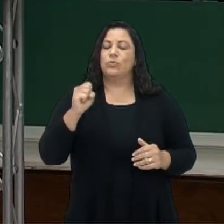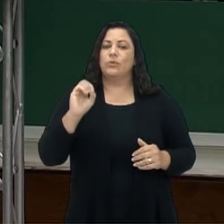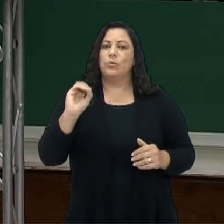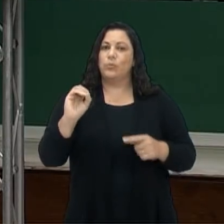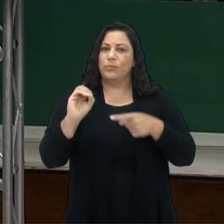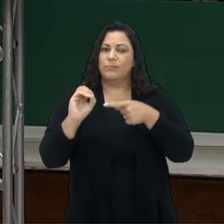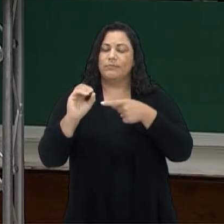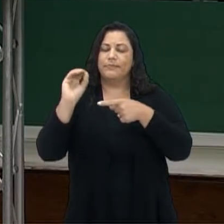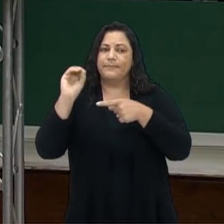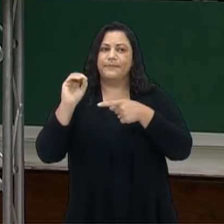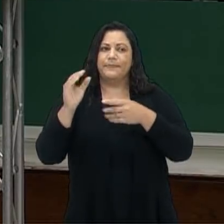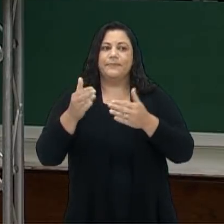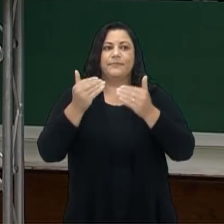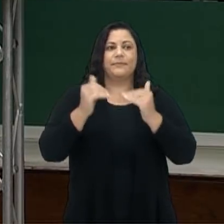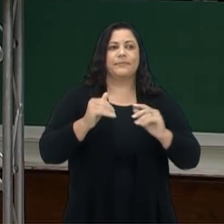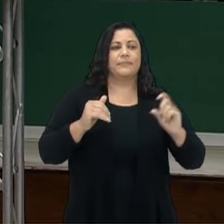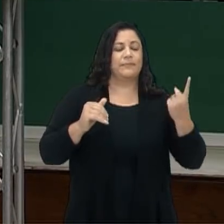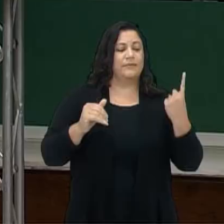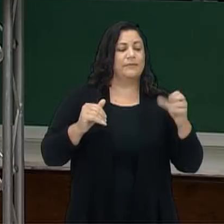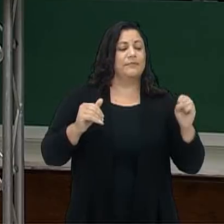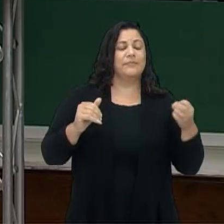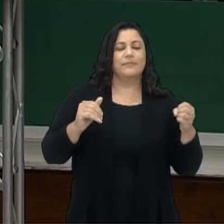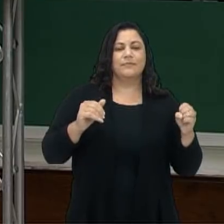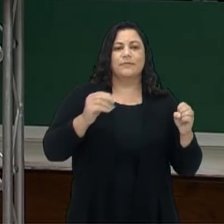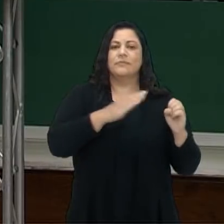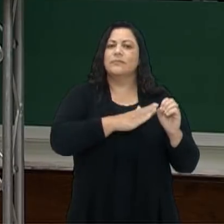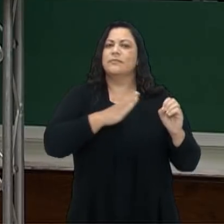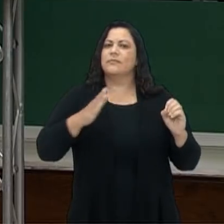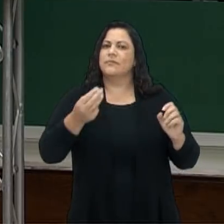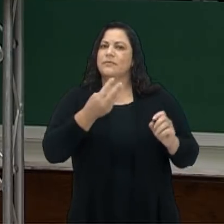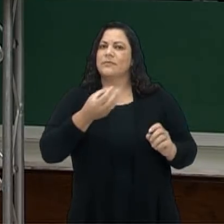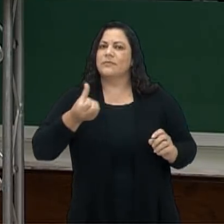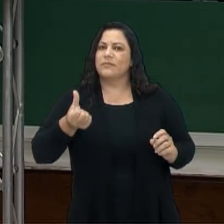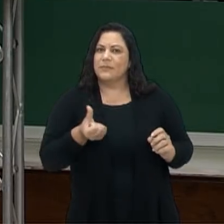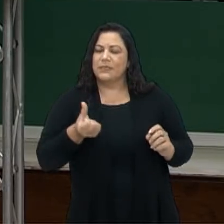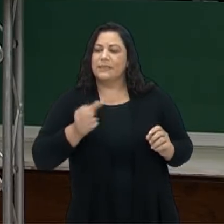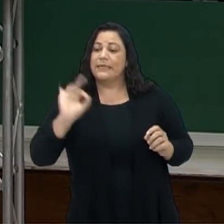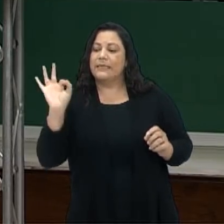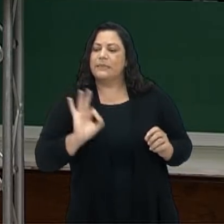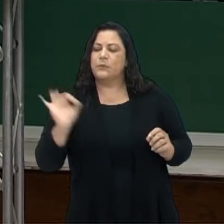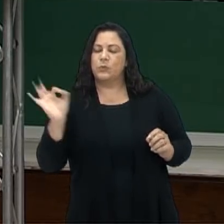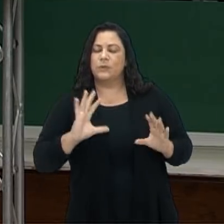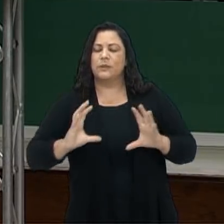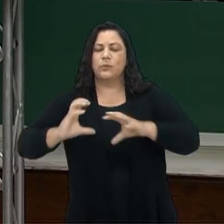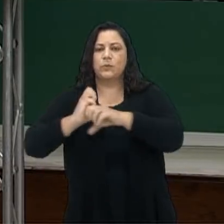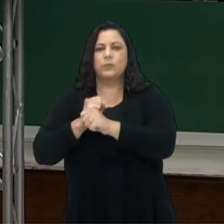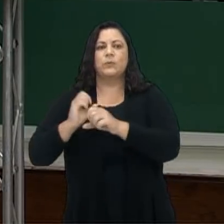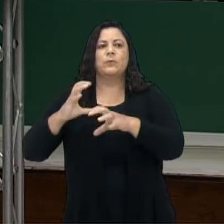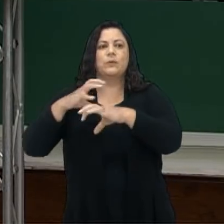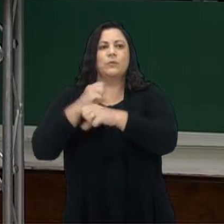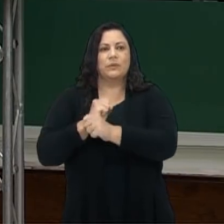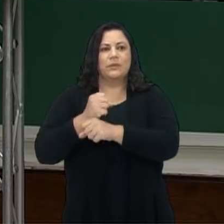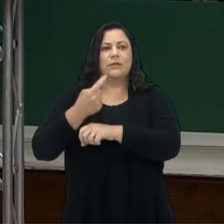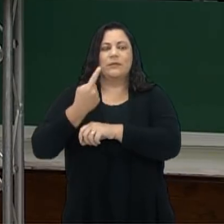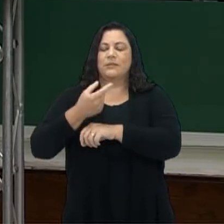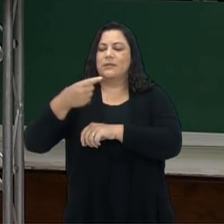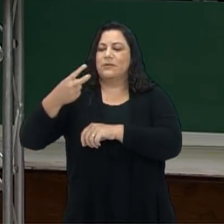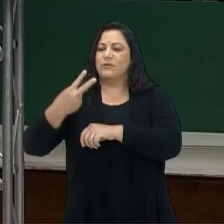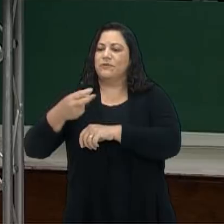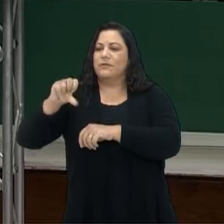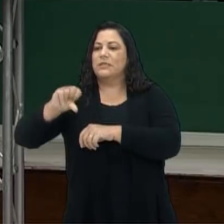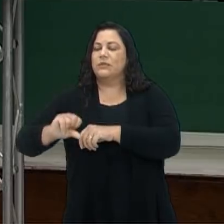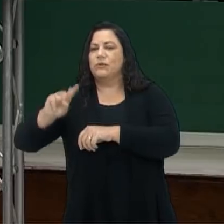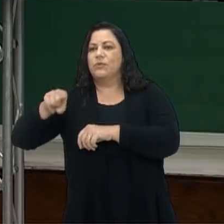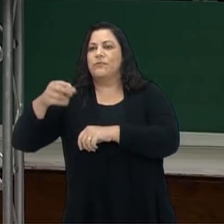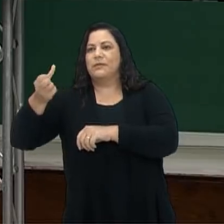graus, 18 pessoas são 36% do círculo, do total, que equivale a